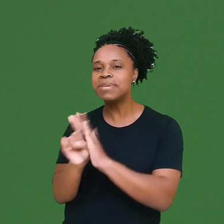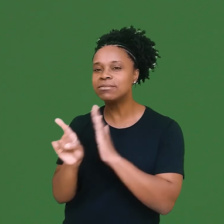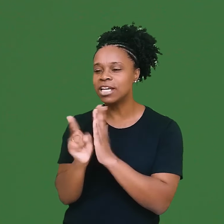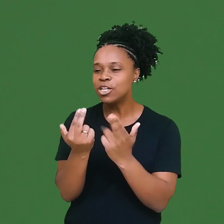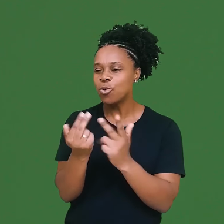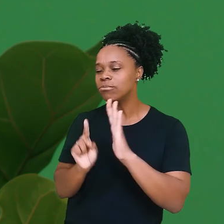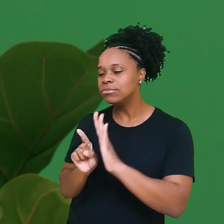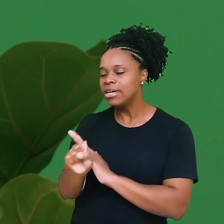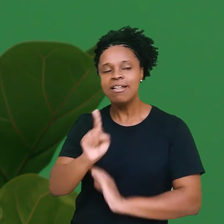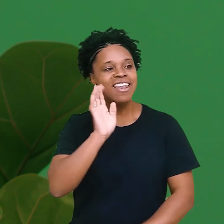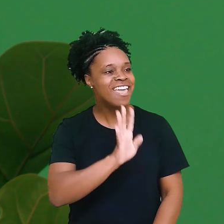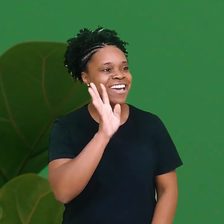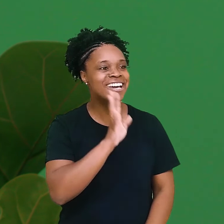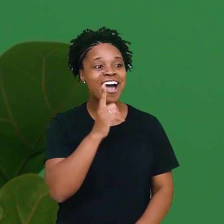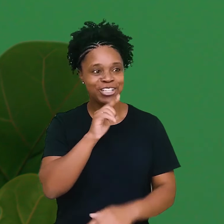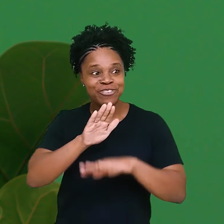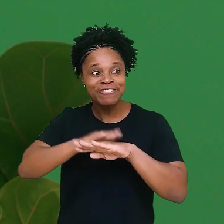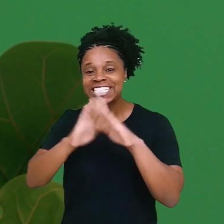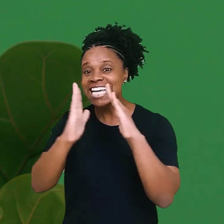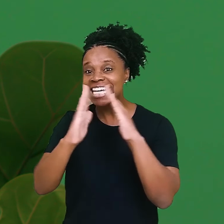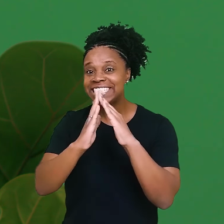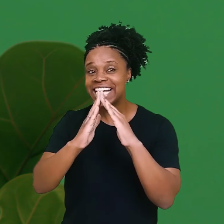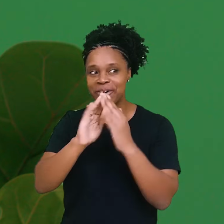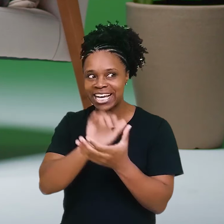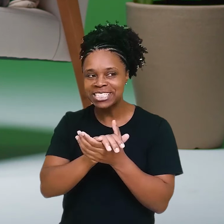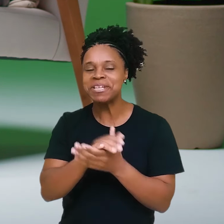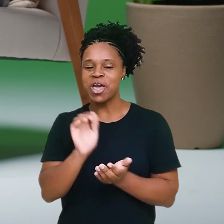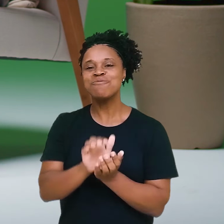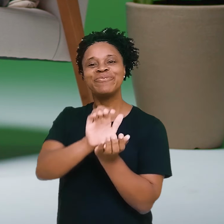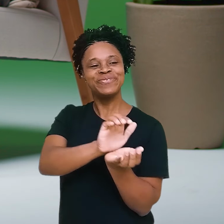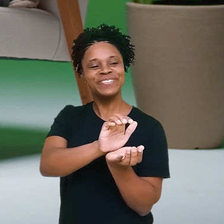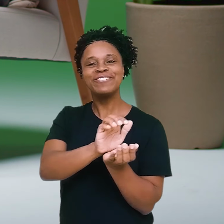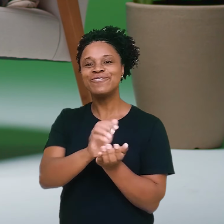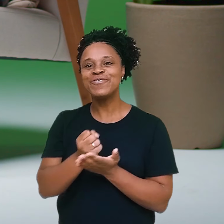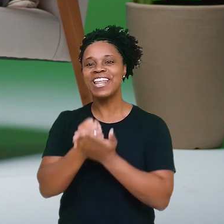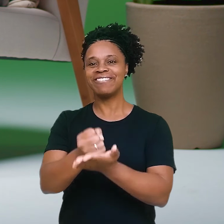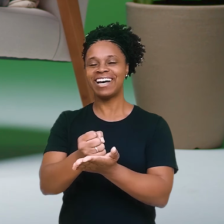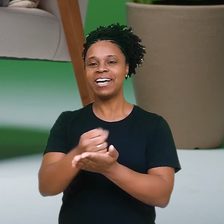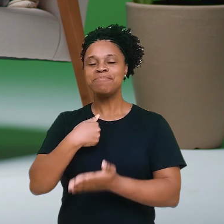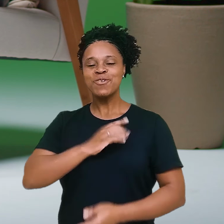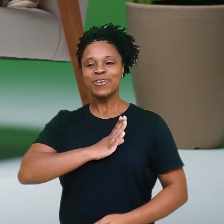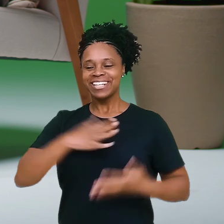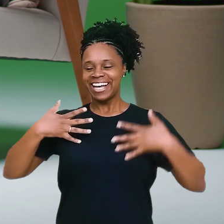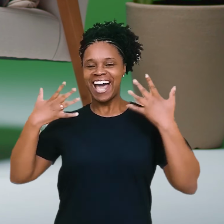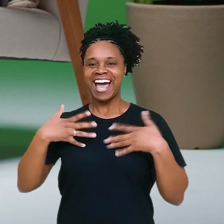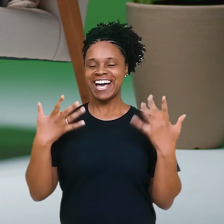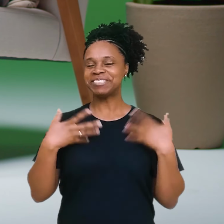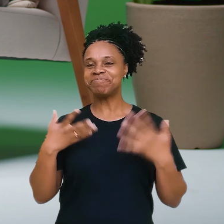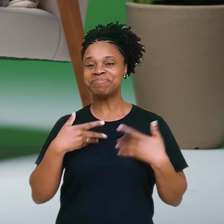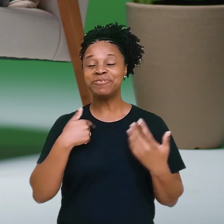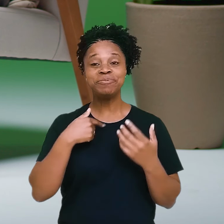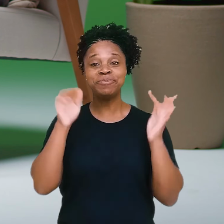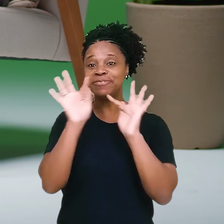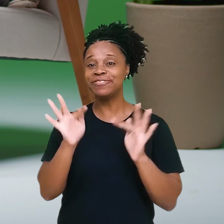mesmas perguntas e ele falou, pai, que legal. Vamos fazer o casamento aqui em casa e eu vou entrar com as alianças. Isso encheu meu coração de alegria, né?